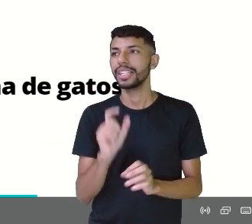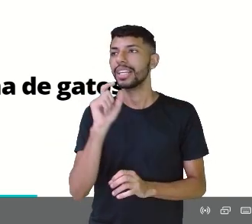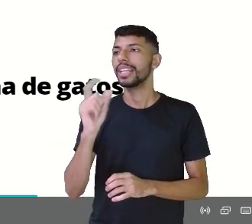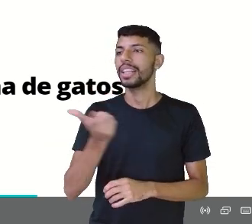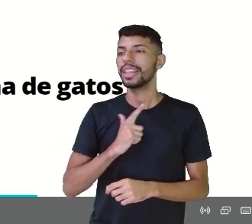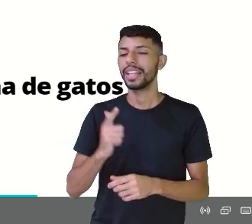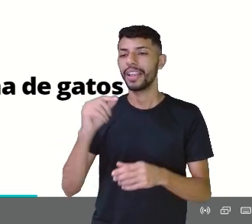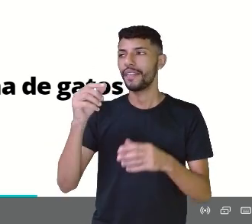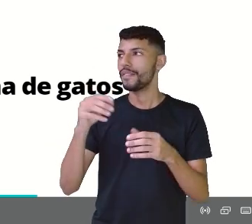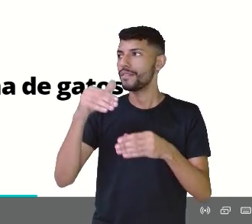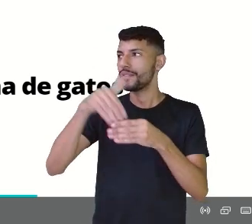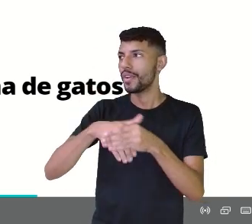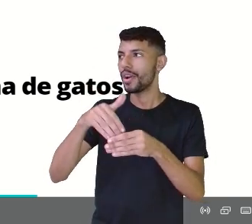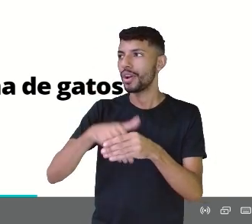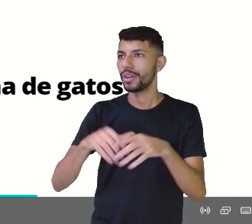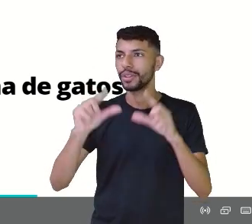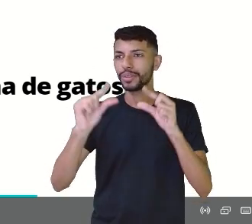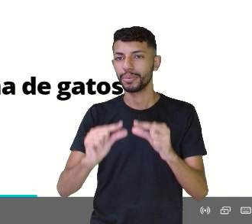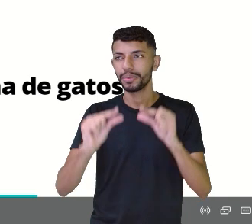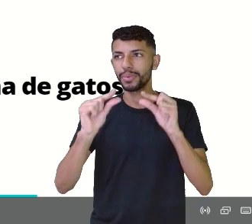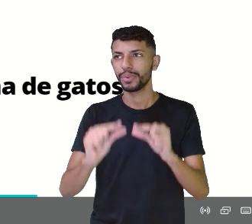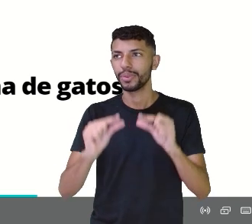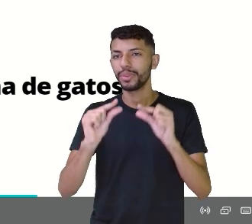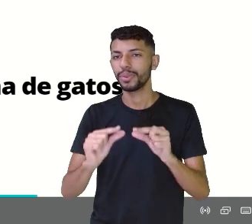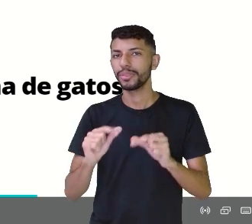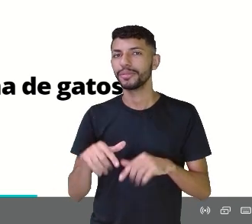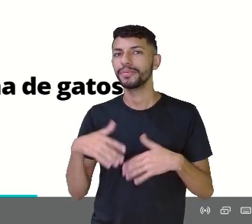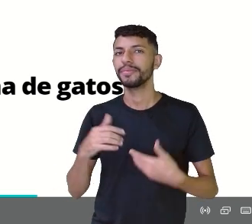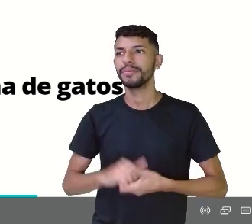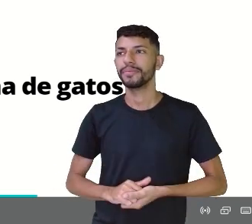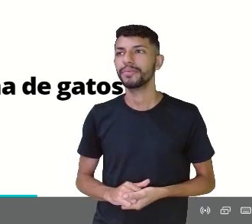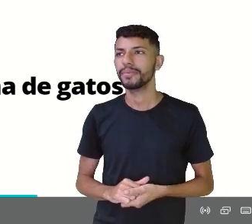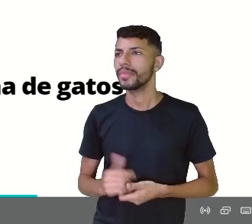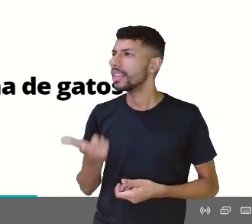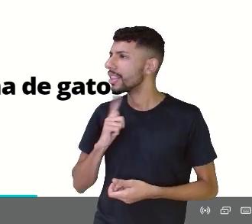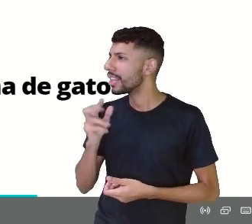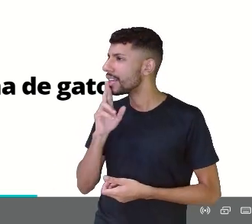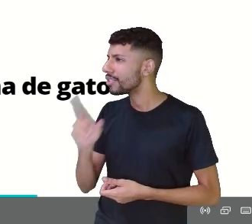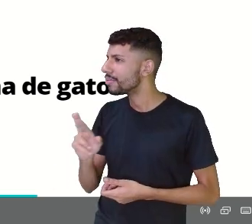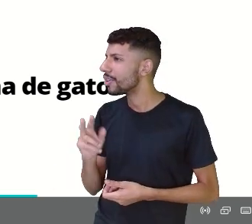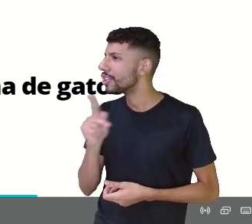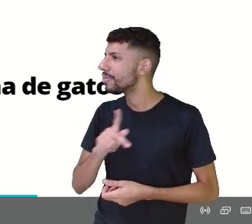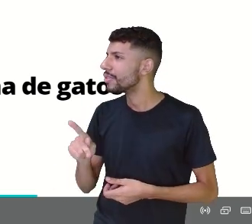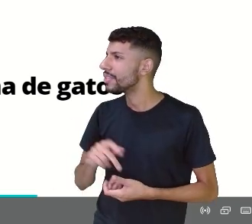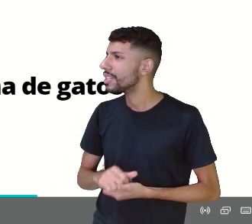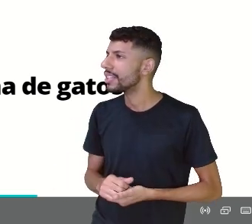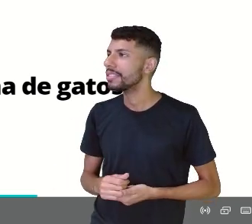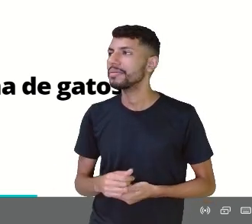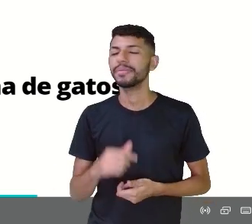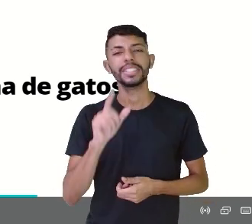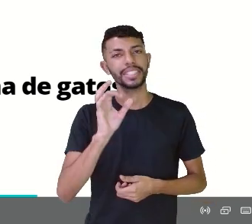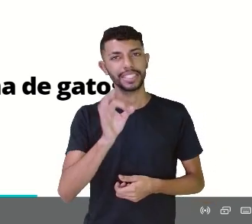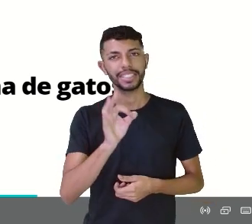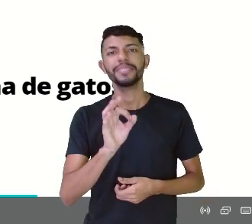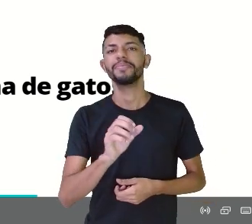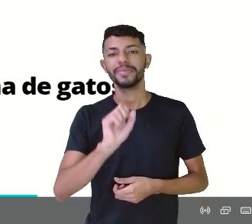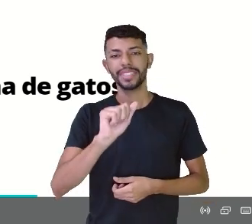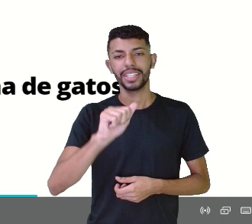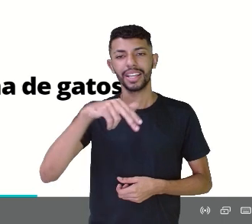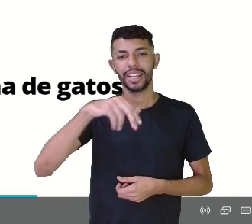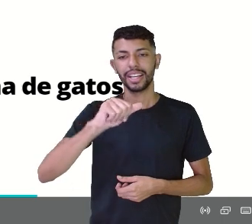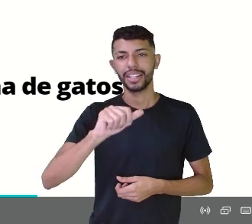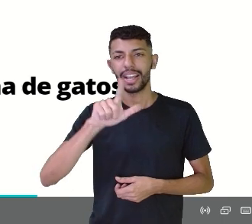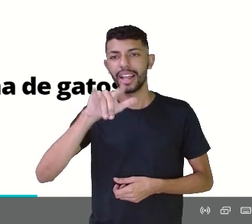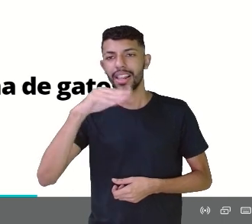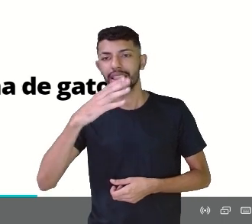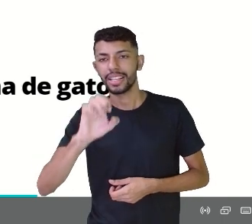votos foi o filme Patrulha de Gatos. Tiveram respostas, professora? Sim, a Ana Alice chegou aqui. A Ana Alice por